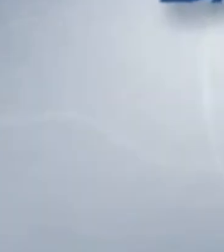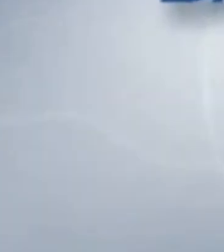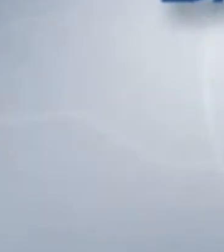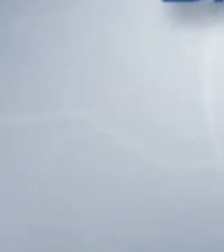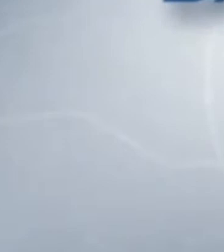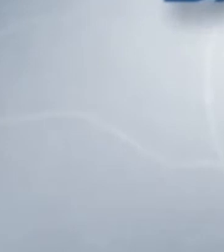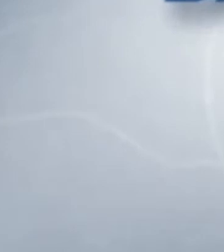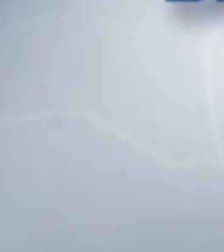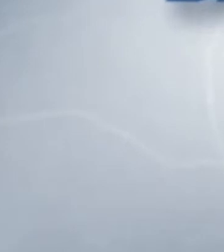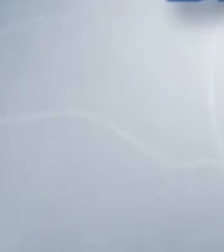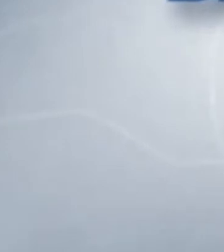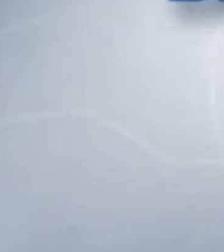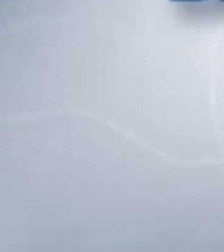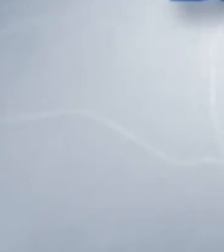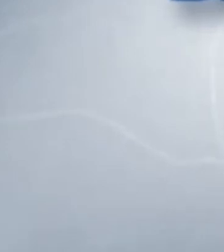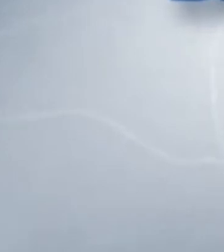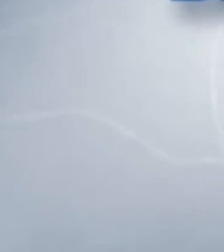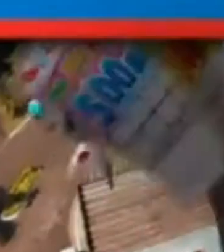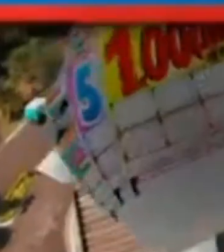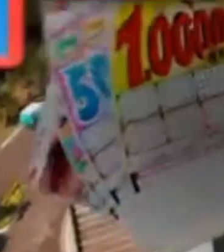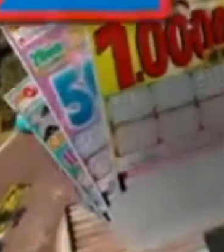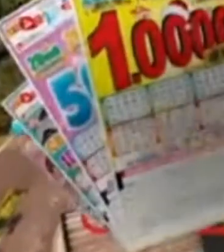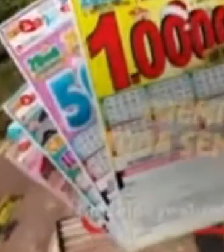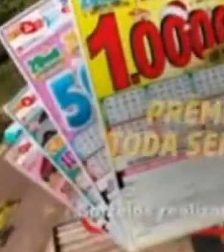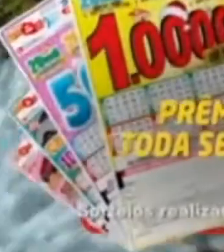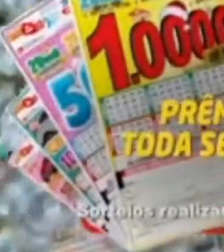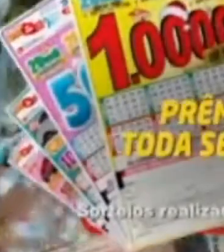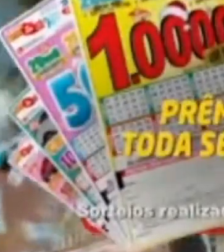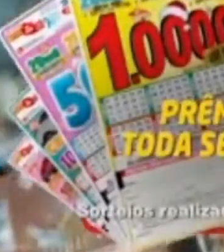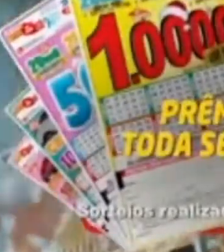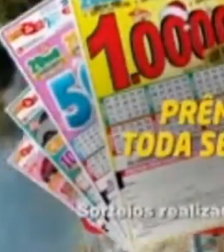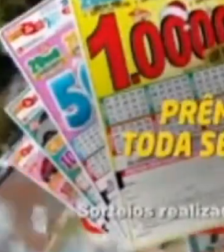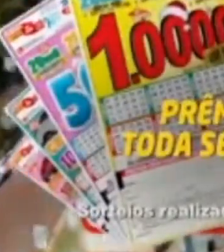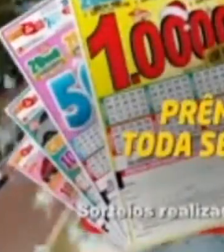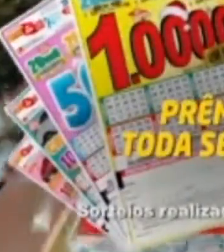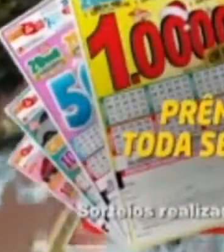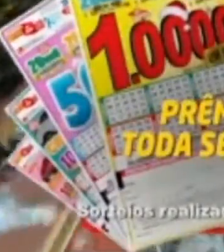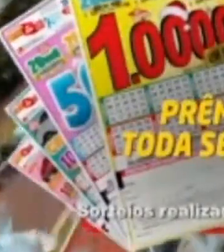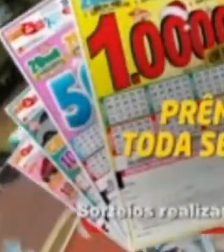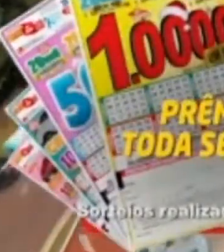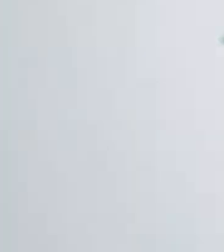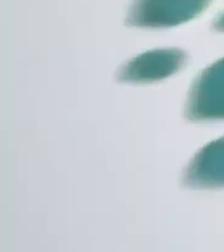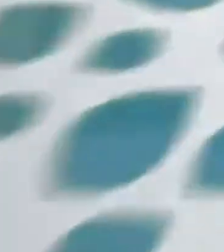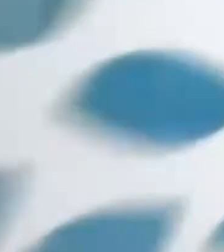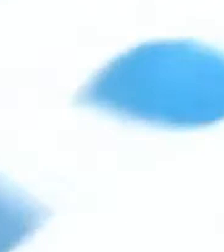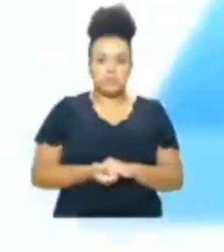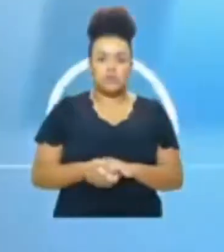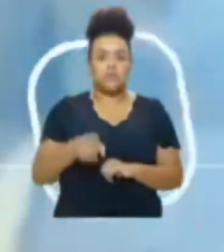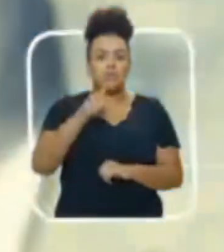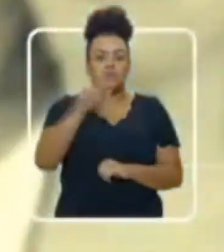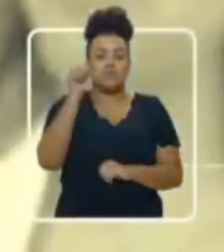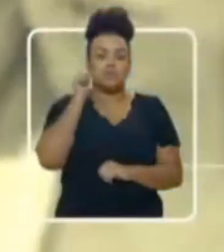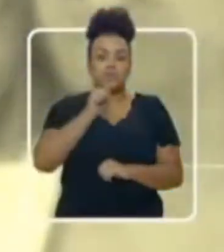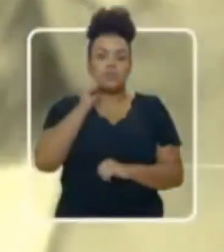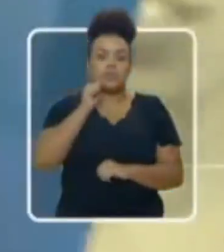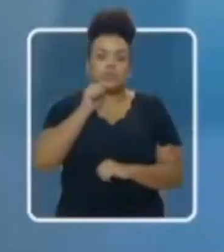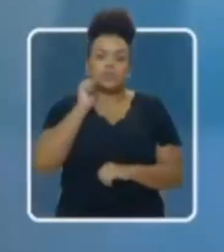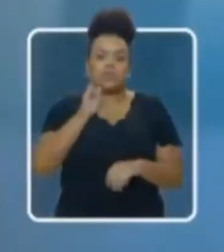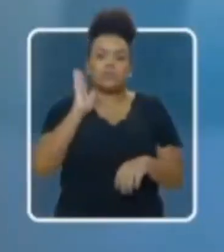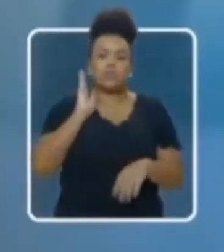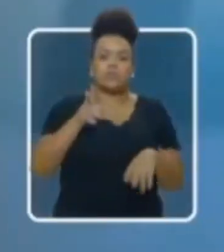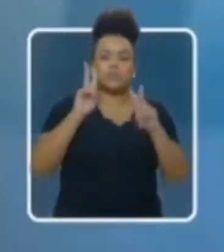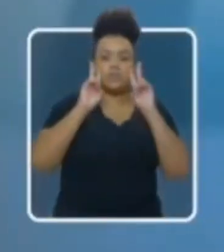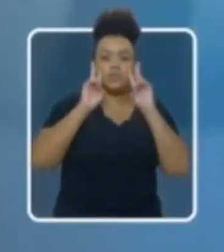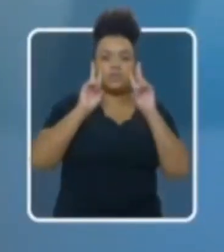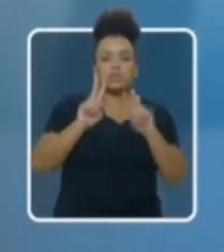Jornal da EPTV, segunda edição. Oferecimento Vida Cap. Ajude e concorra. Se você é mulher,